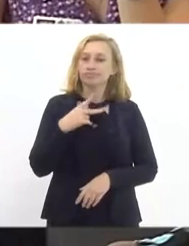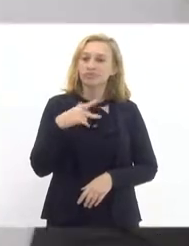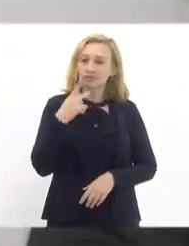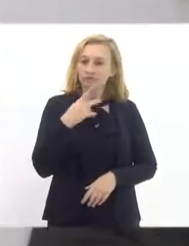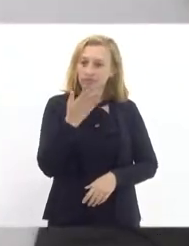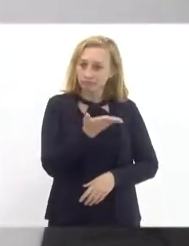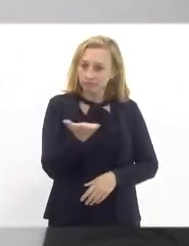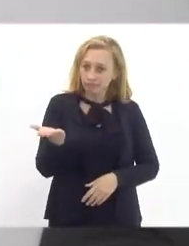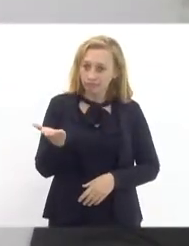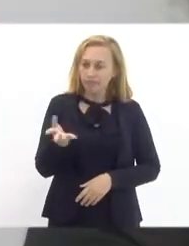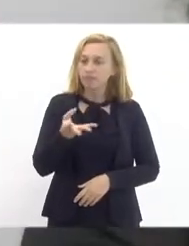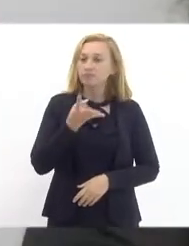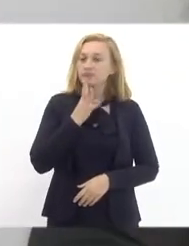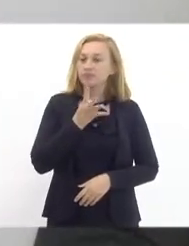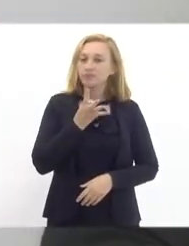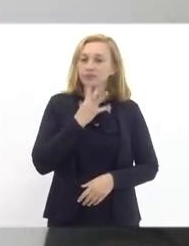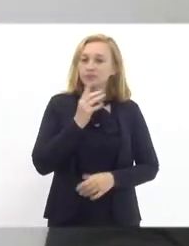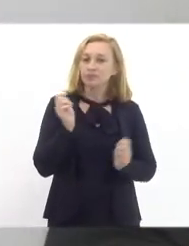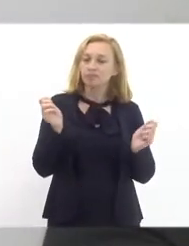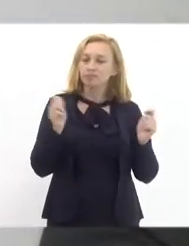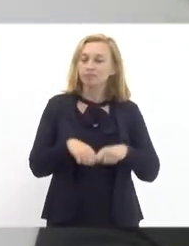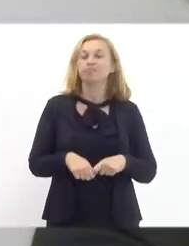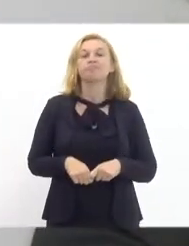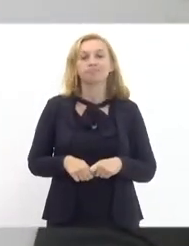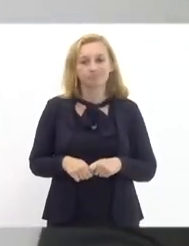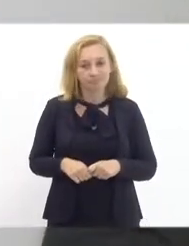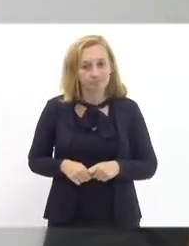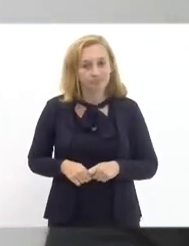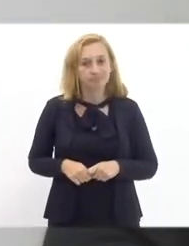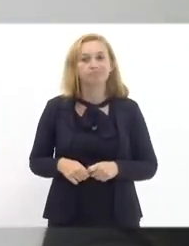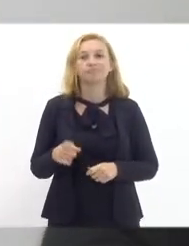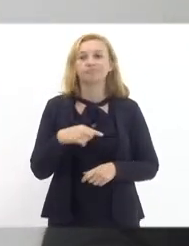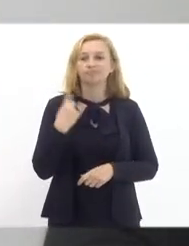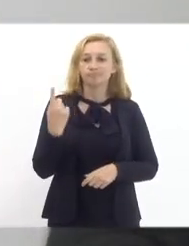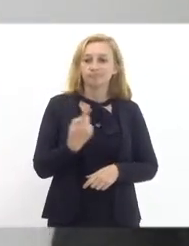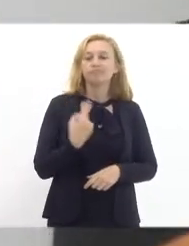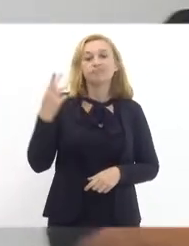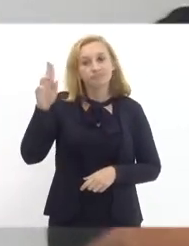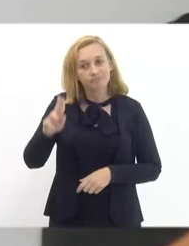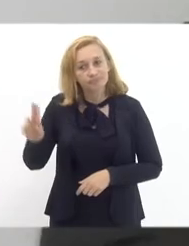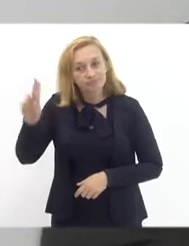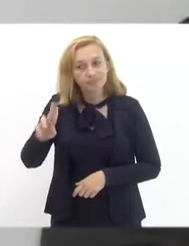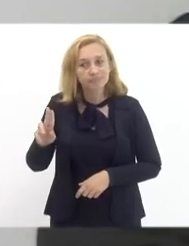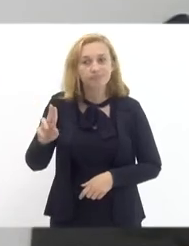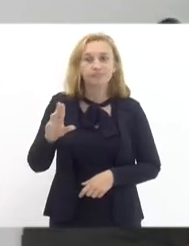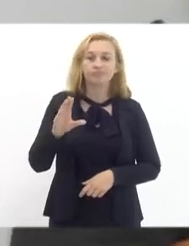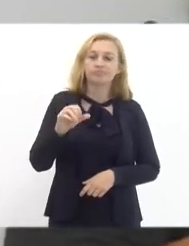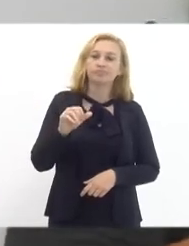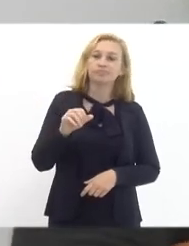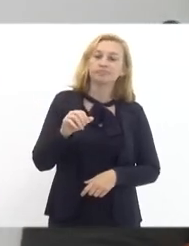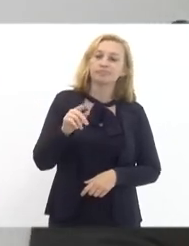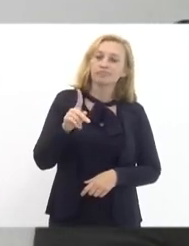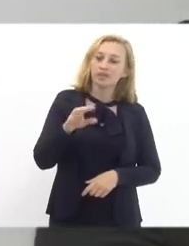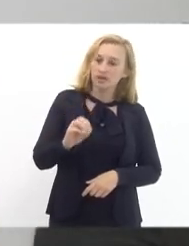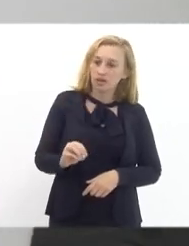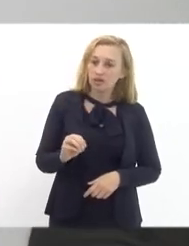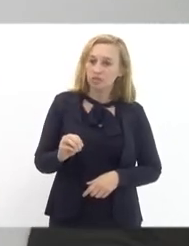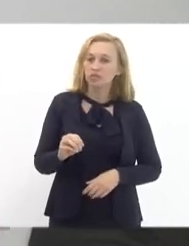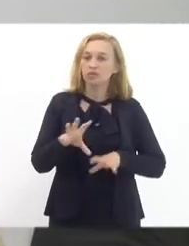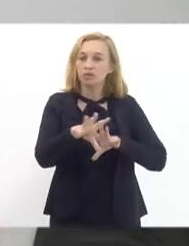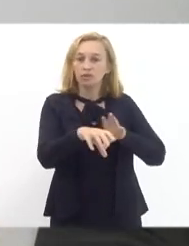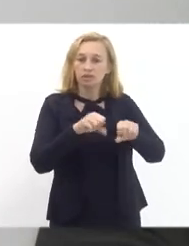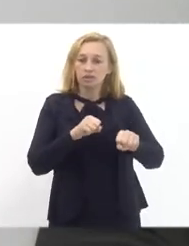vocês, reconhecendo o potencial, né, a nossa universidade, o nosso campus de São Gonçalo, da Faculdade de Formação